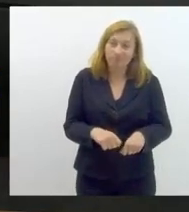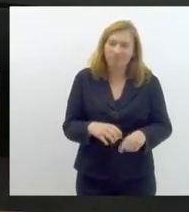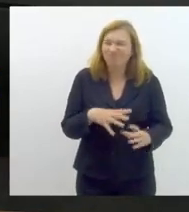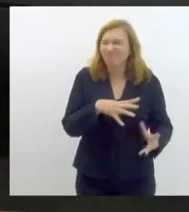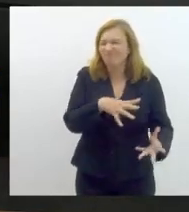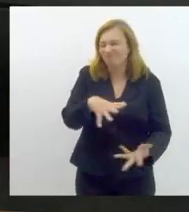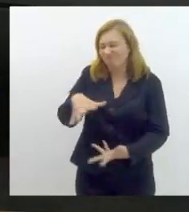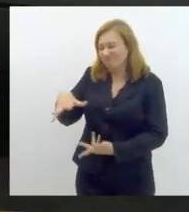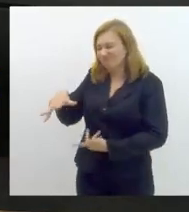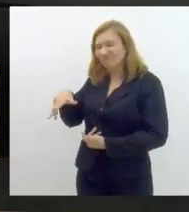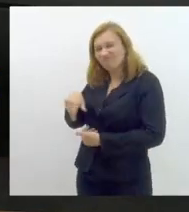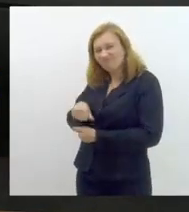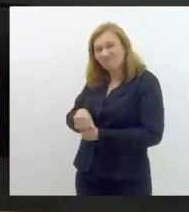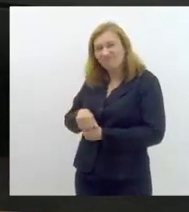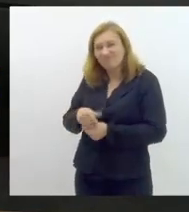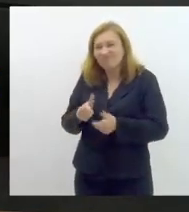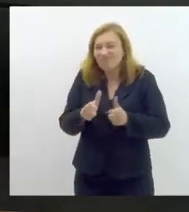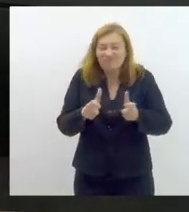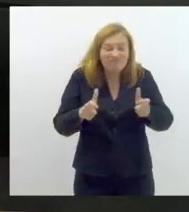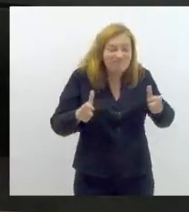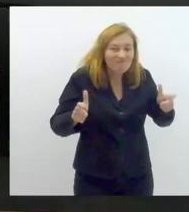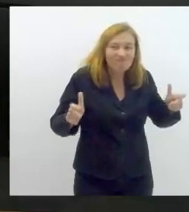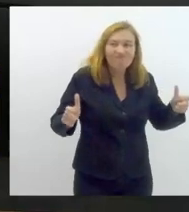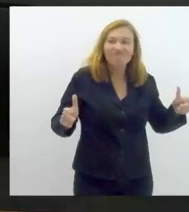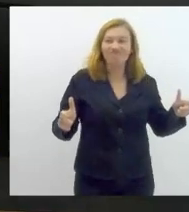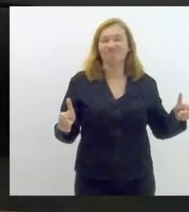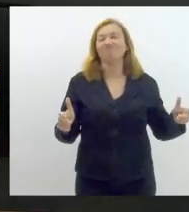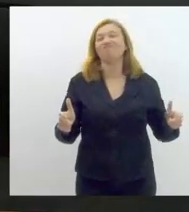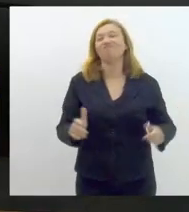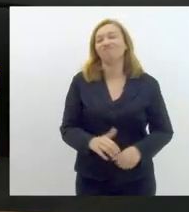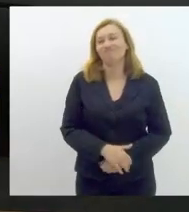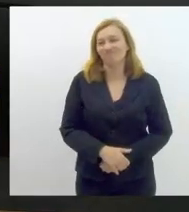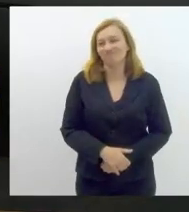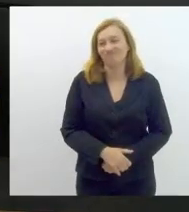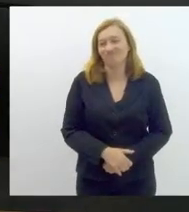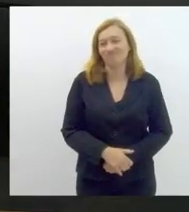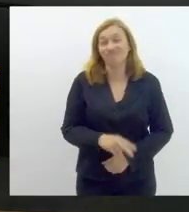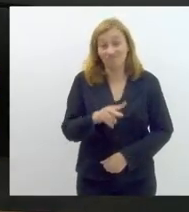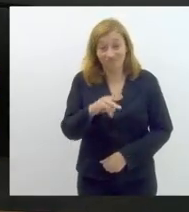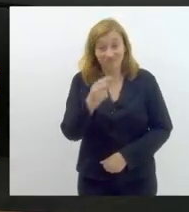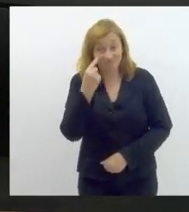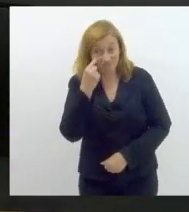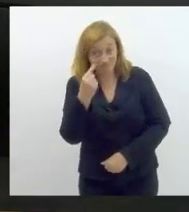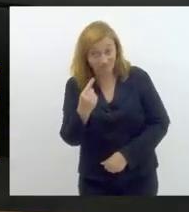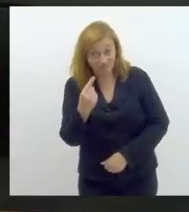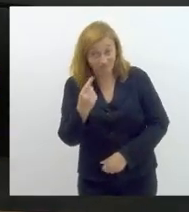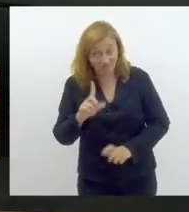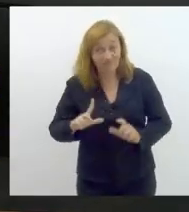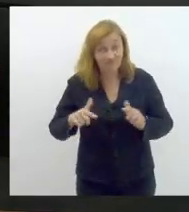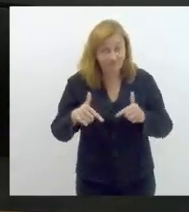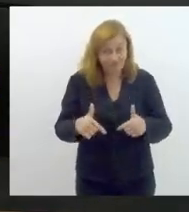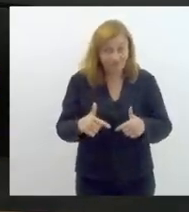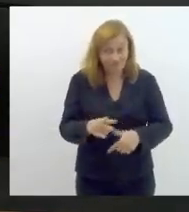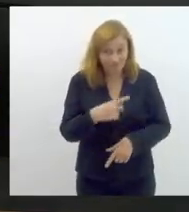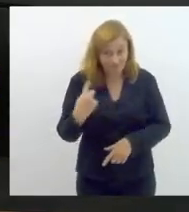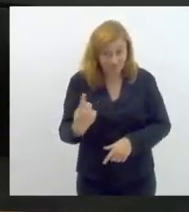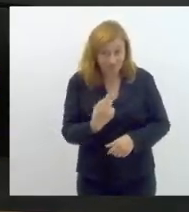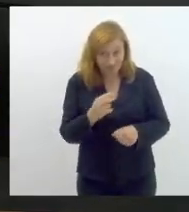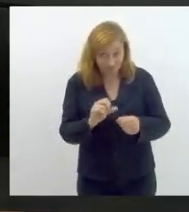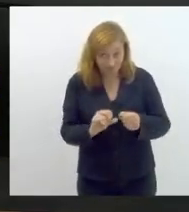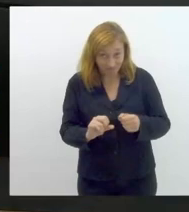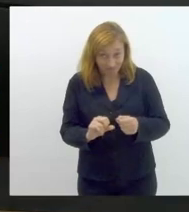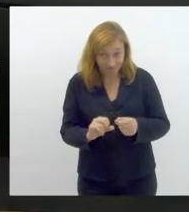mundo dantesco, gigante, robusto, que vai ver esta ação que nós iremos